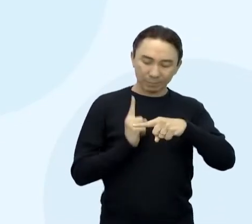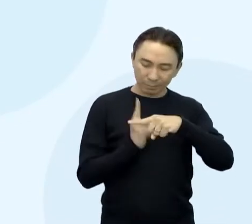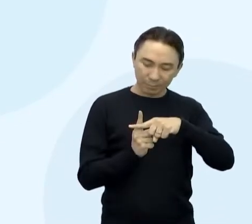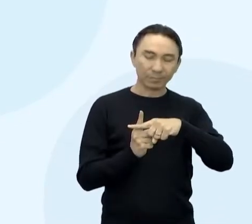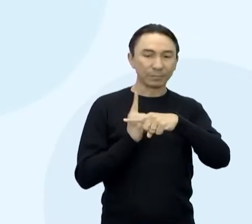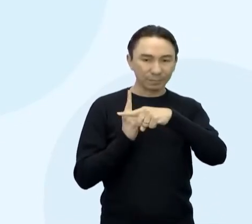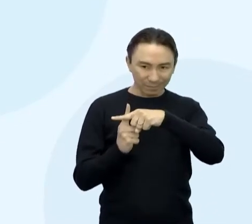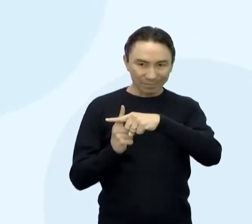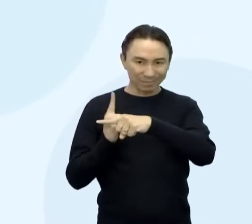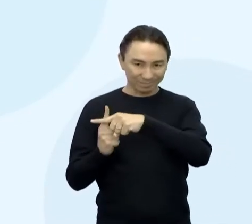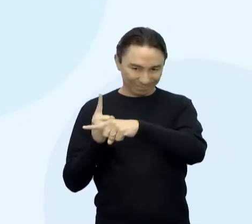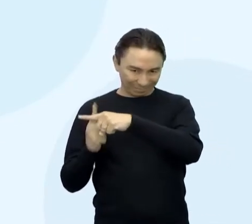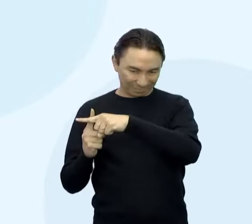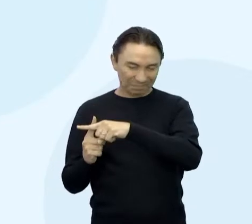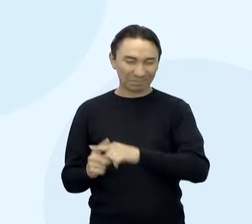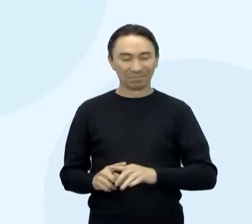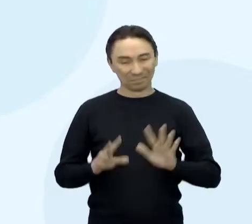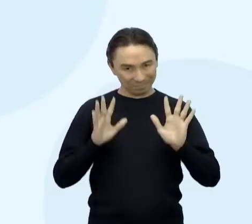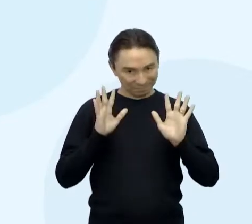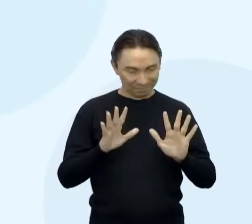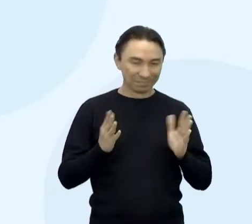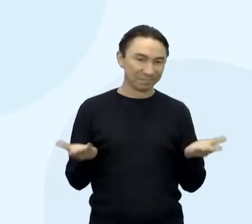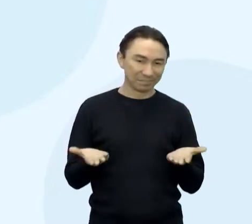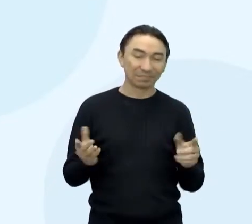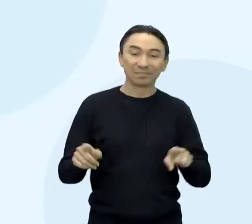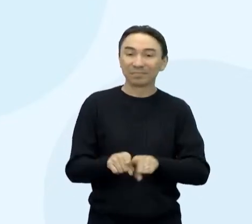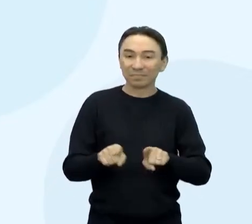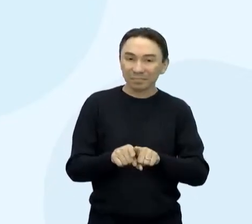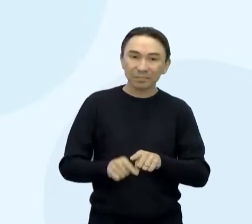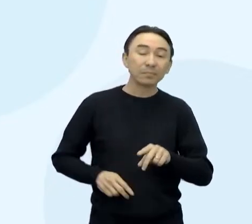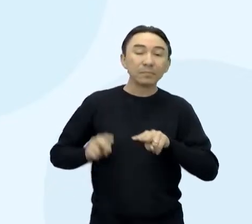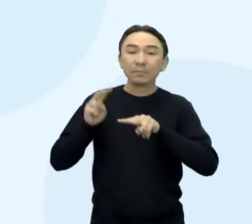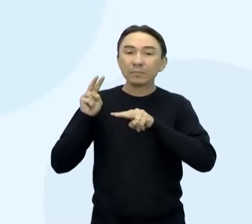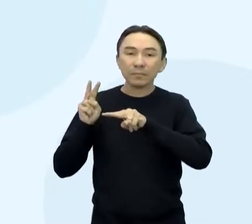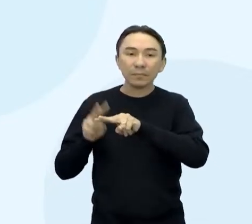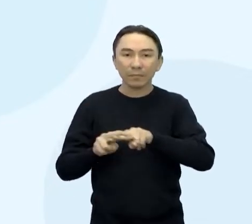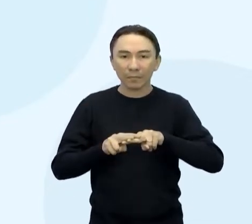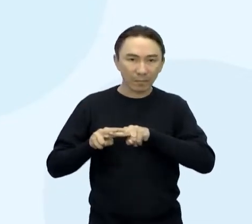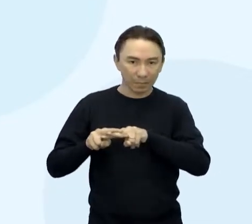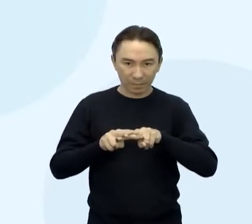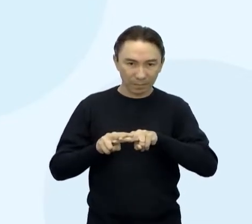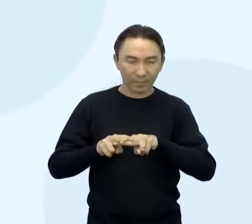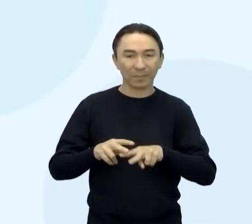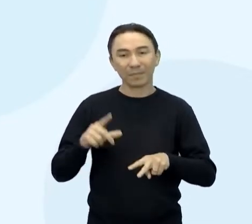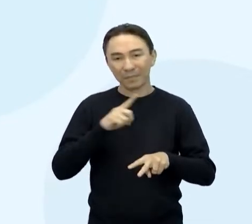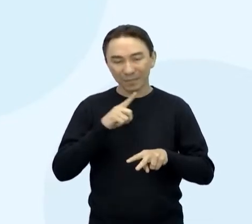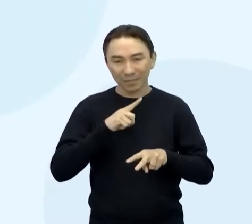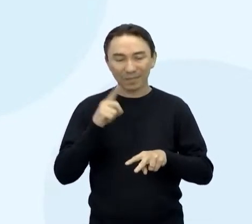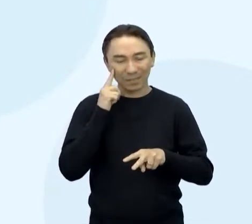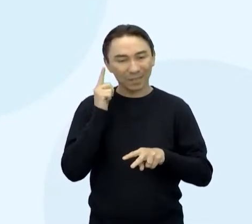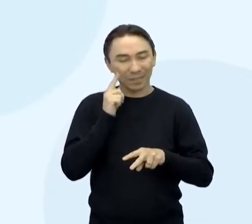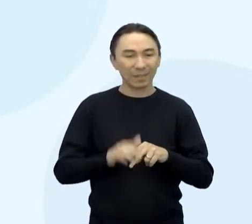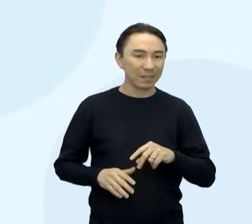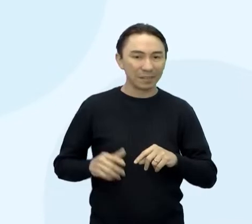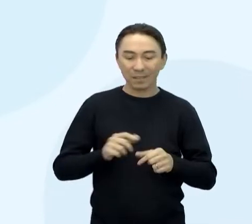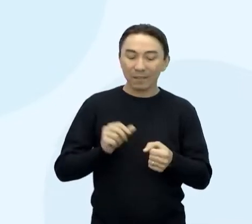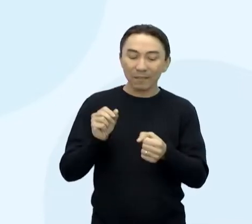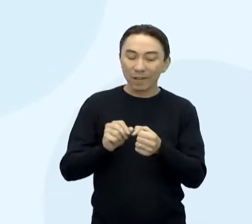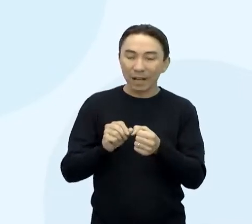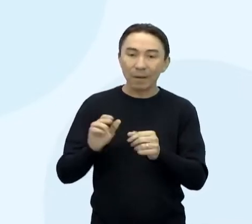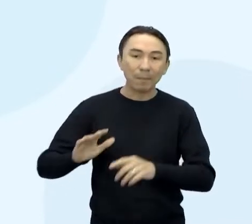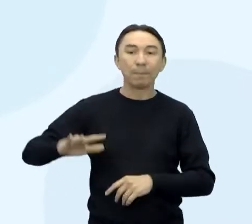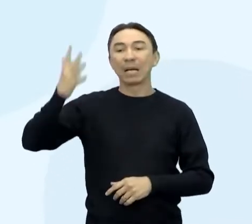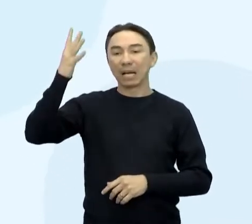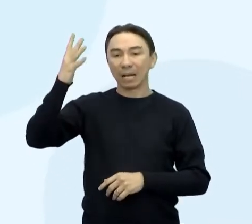Bom, vamos fazer uma recapitulação também sobre o para-ação e reação, que a gente já tinha falado, tem aulas aí disponíveis